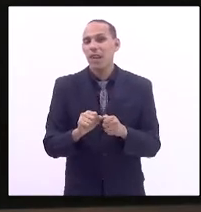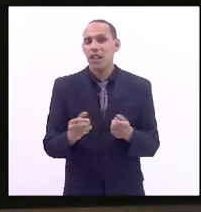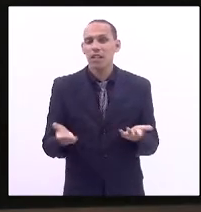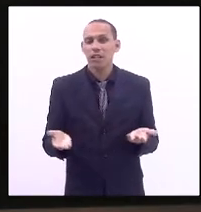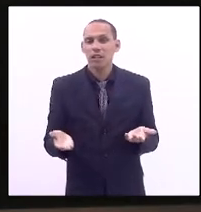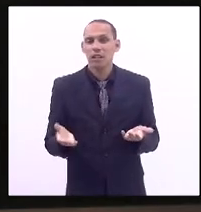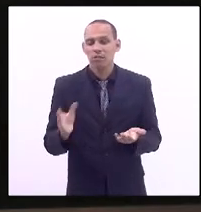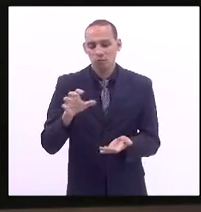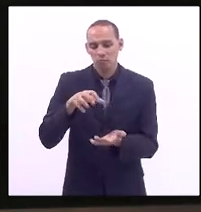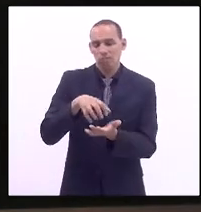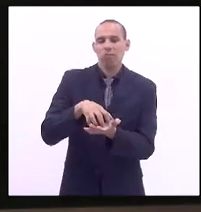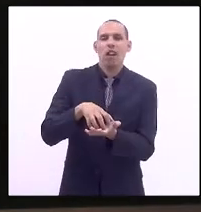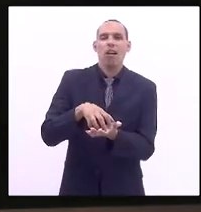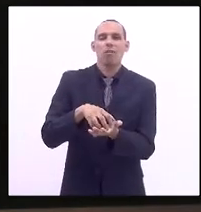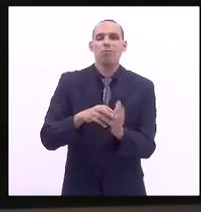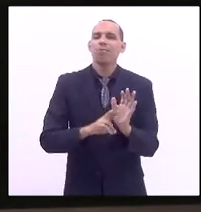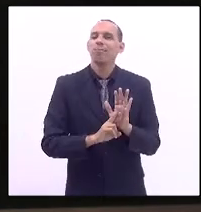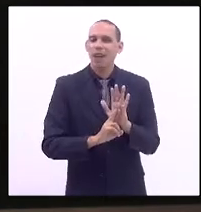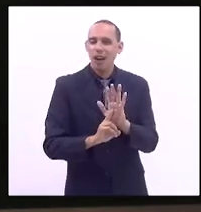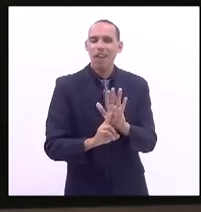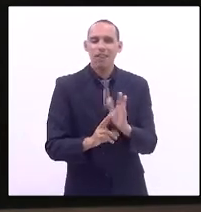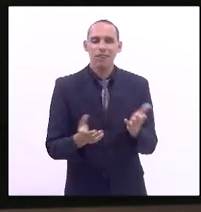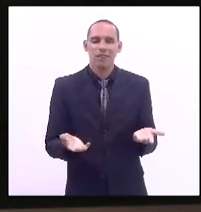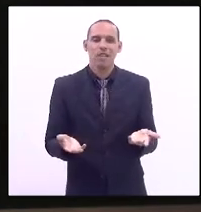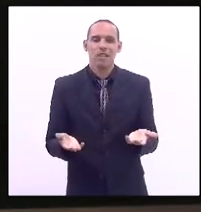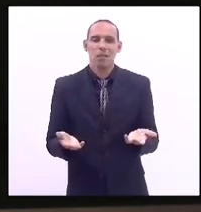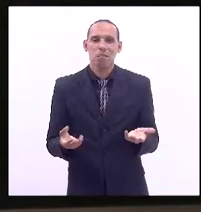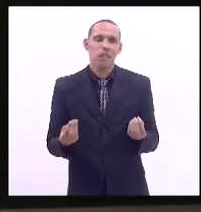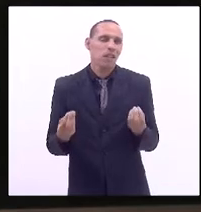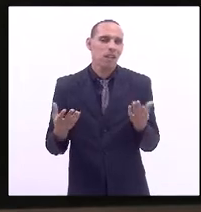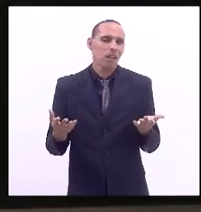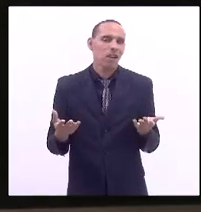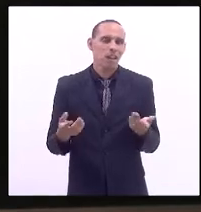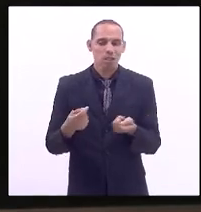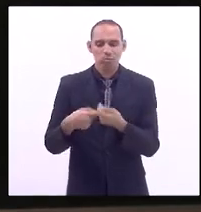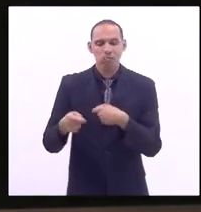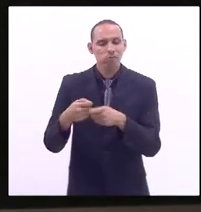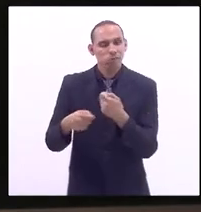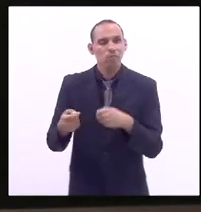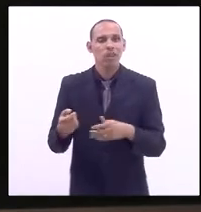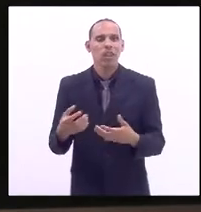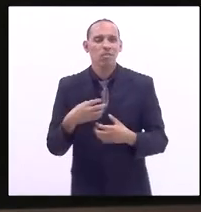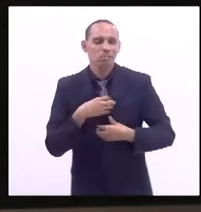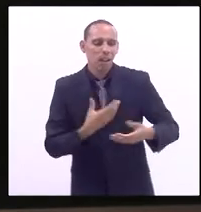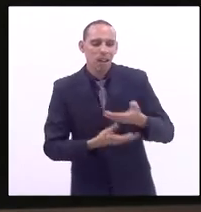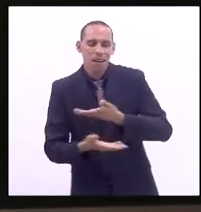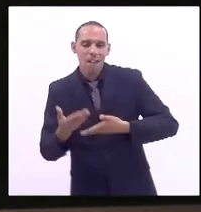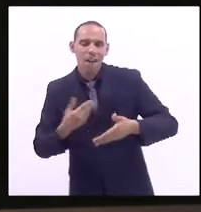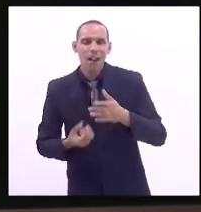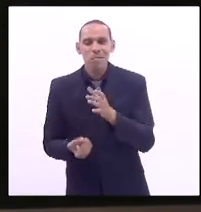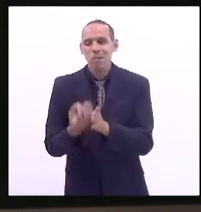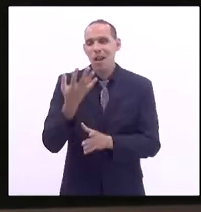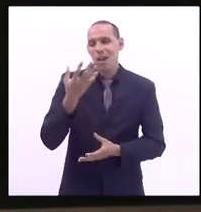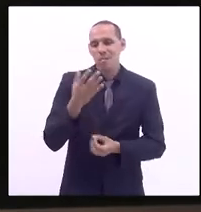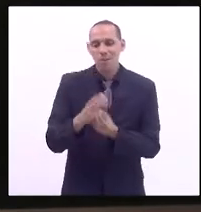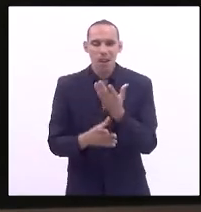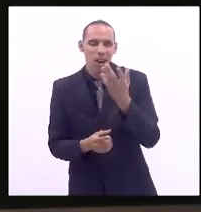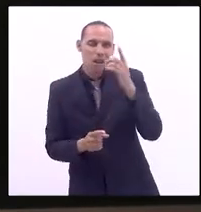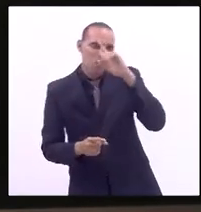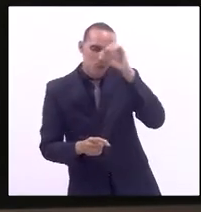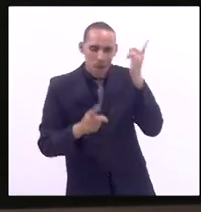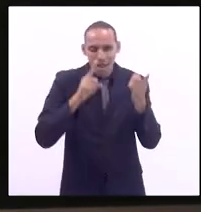um centro de referência né para economia solidária para a economia criativa para